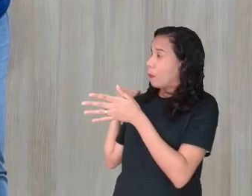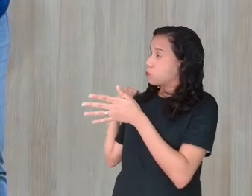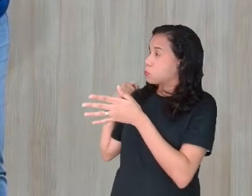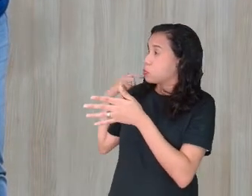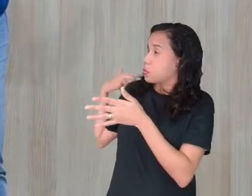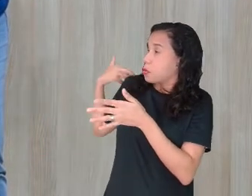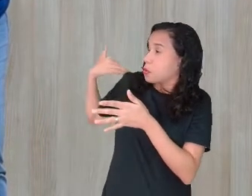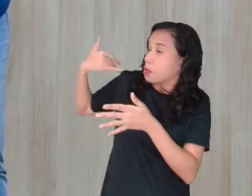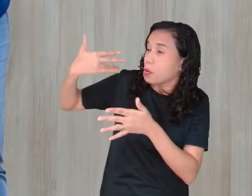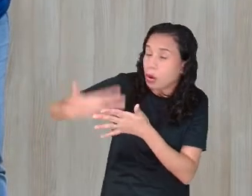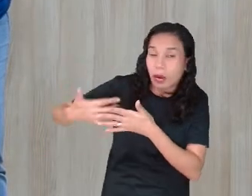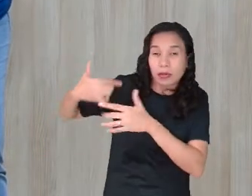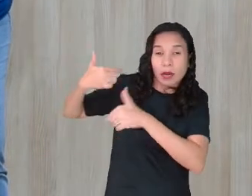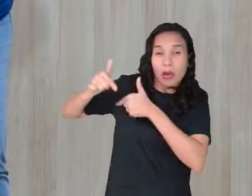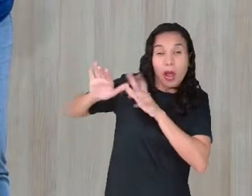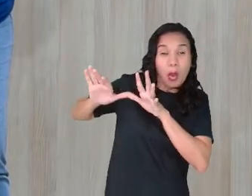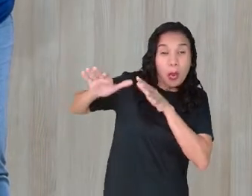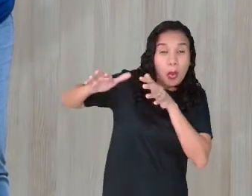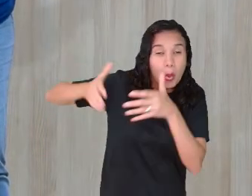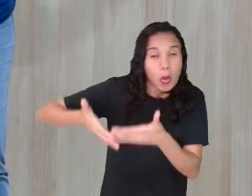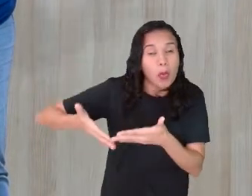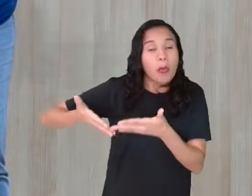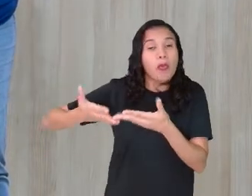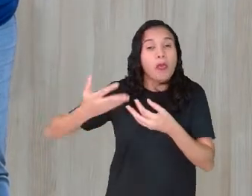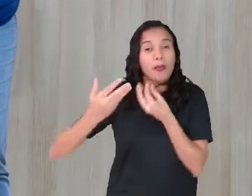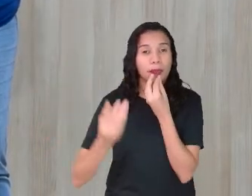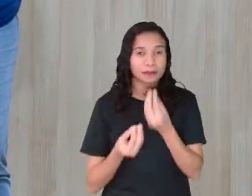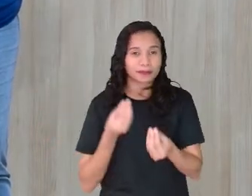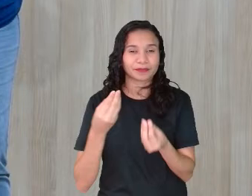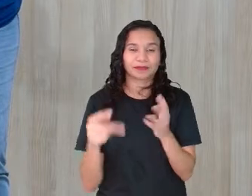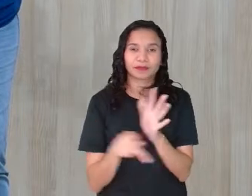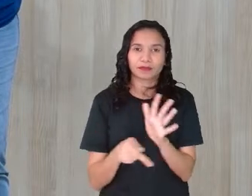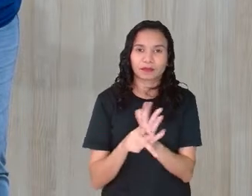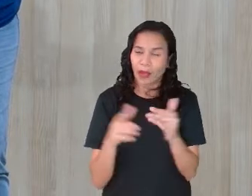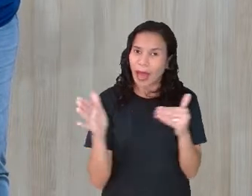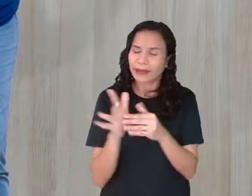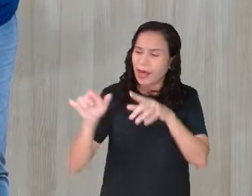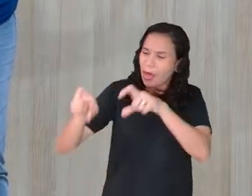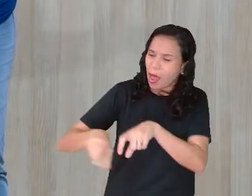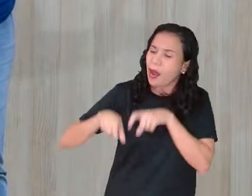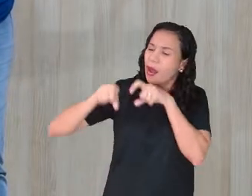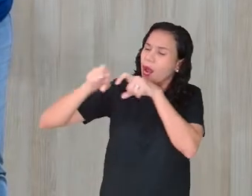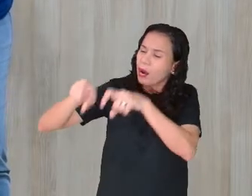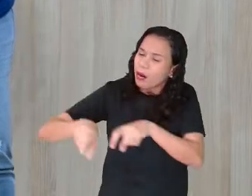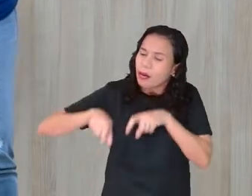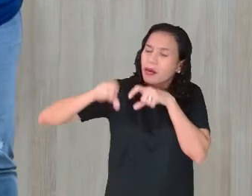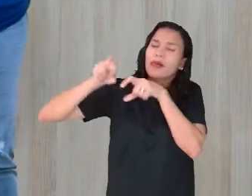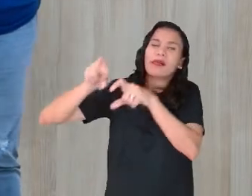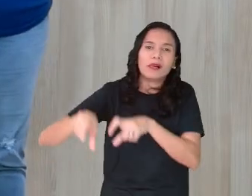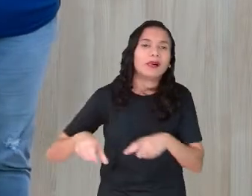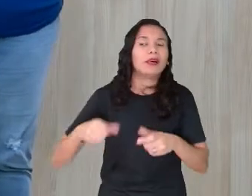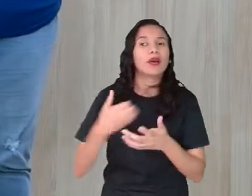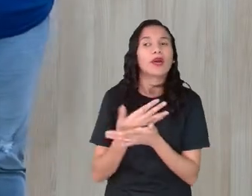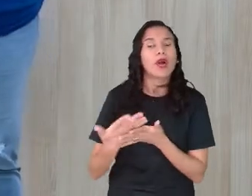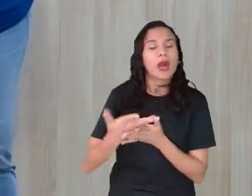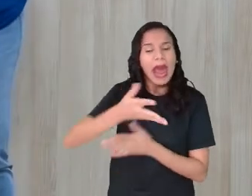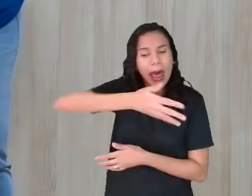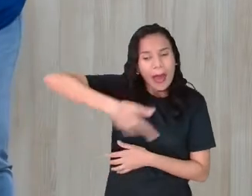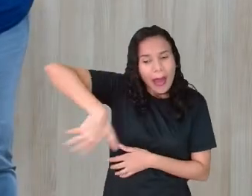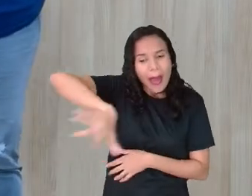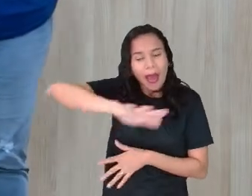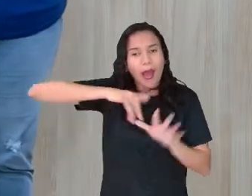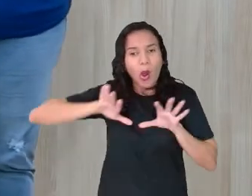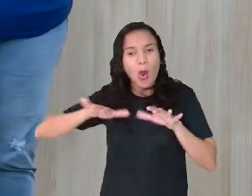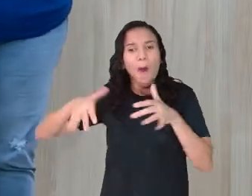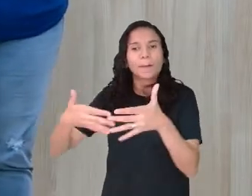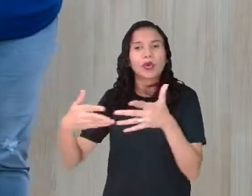eles trabalhavam mais coletivamente, né? Essa questão até da agricultura mesmo, Isso. quando começou, né? Que era uma coisa coletiva, era